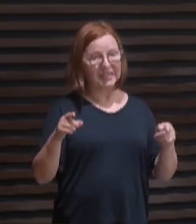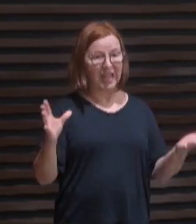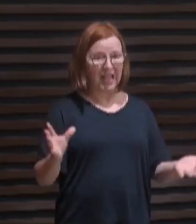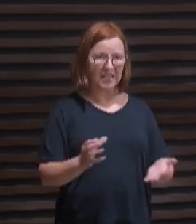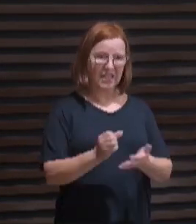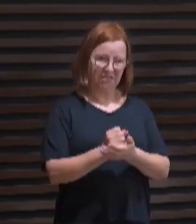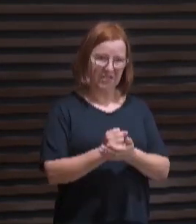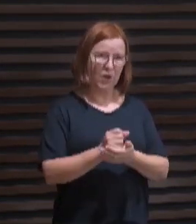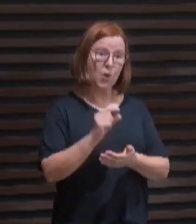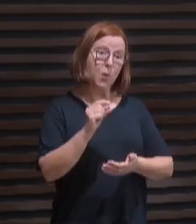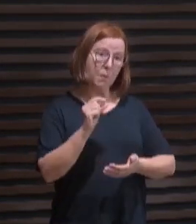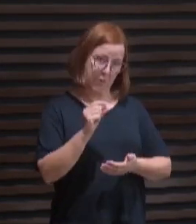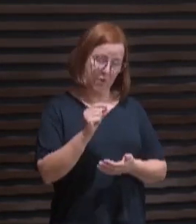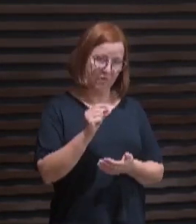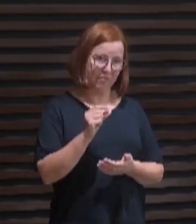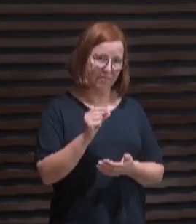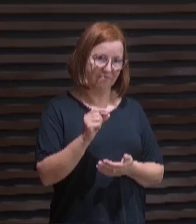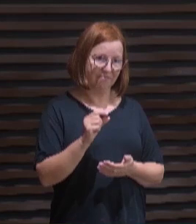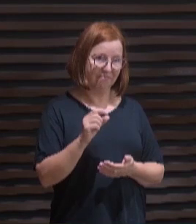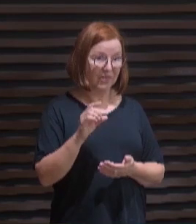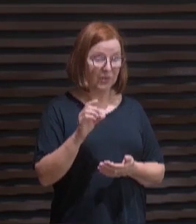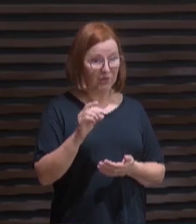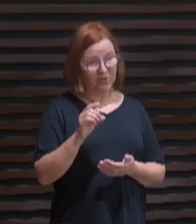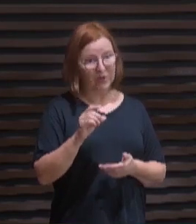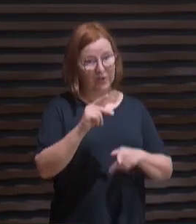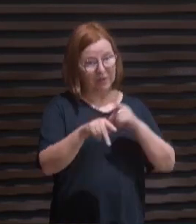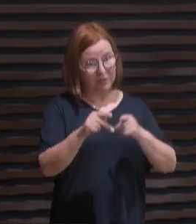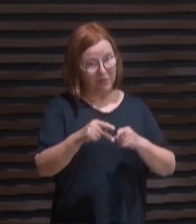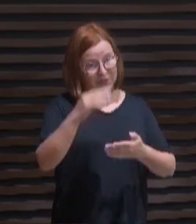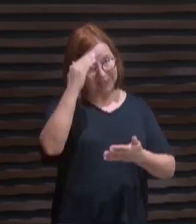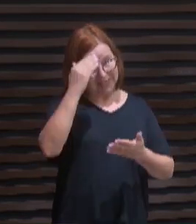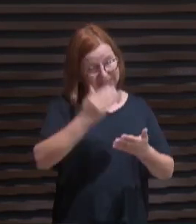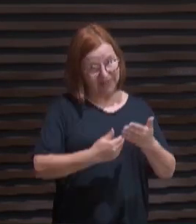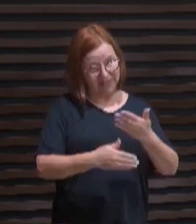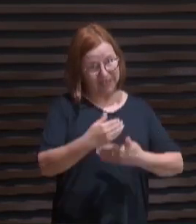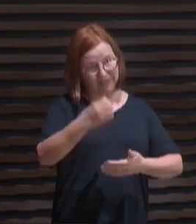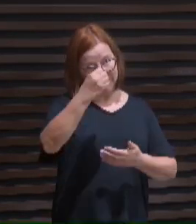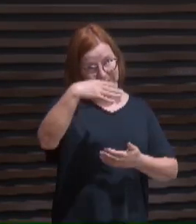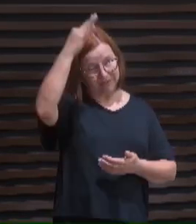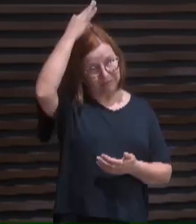restrita à revelação do Espírito Santo. O apóstolo Pedro, numa pregação,